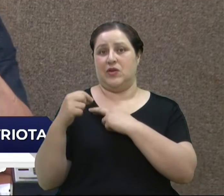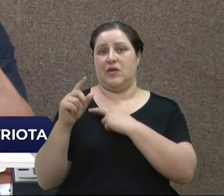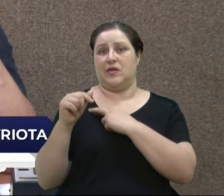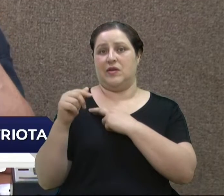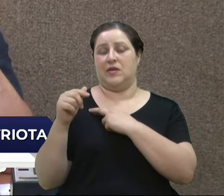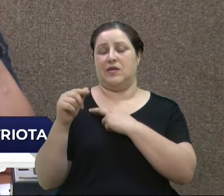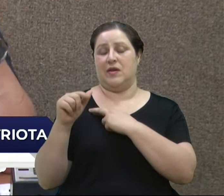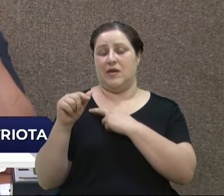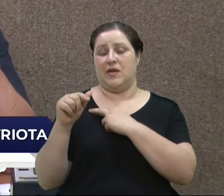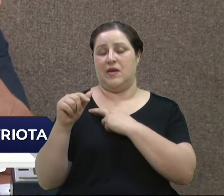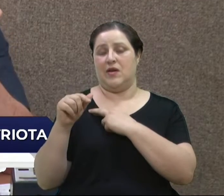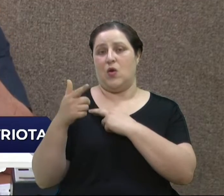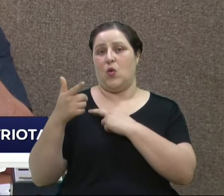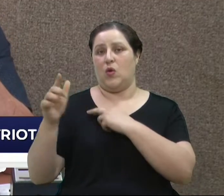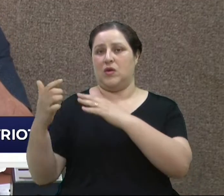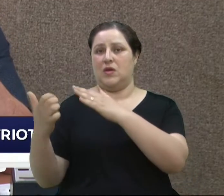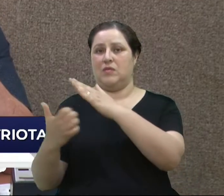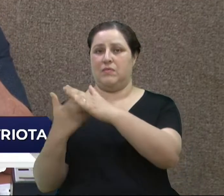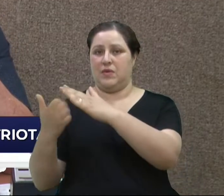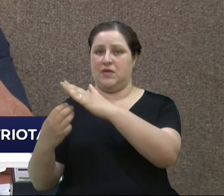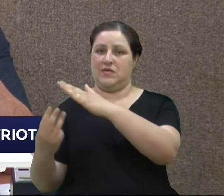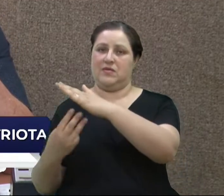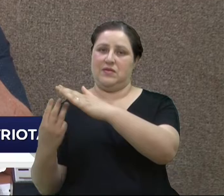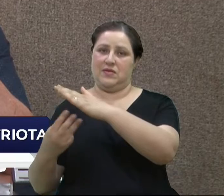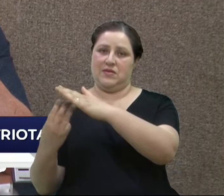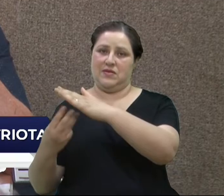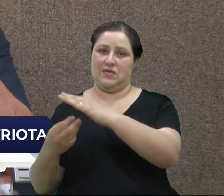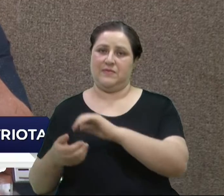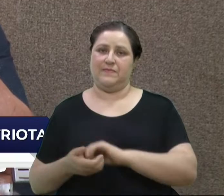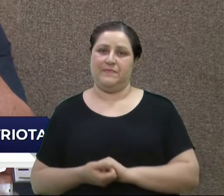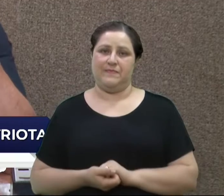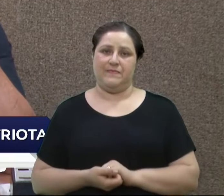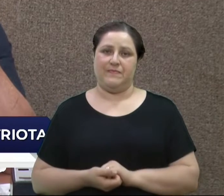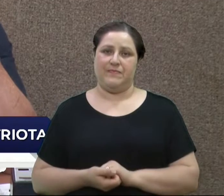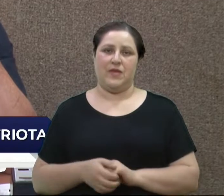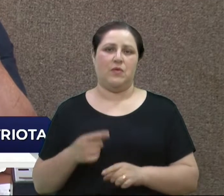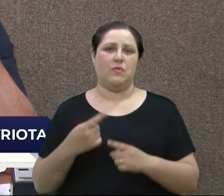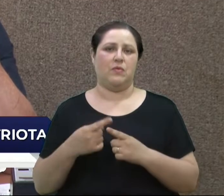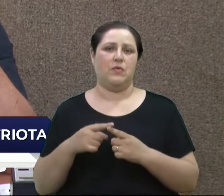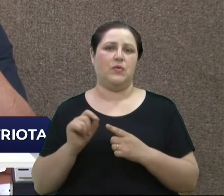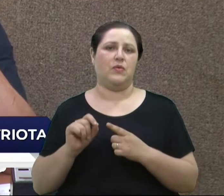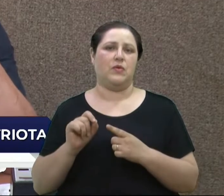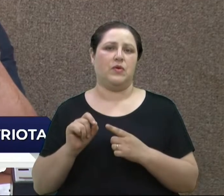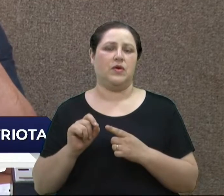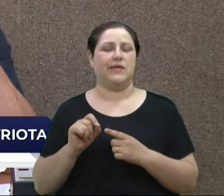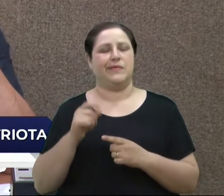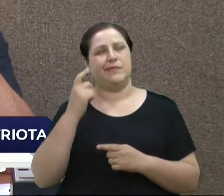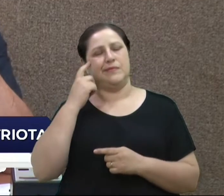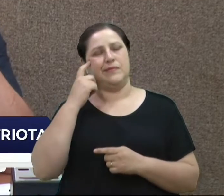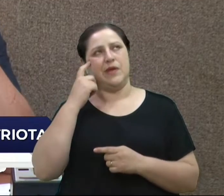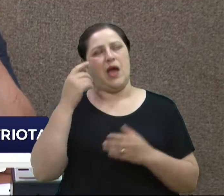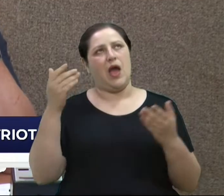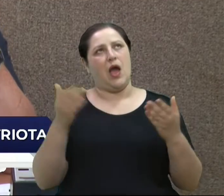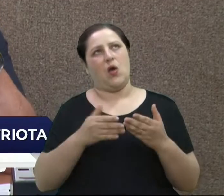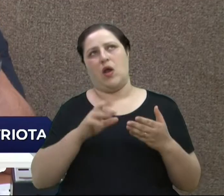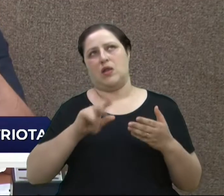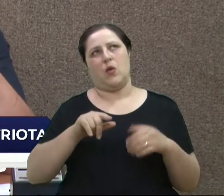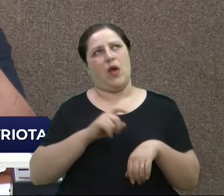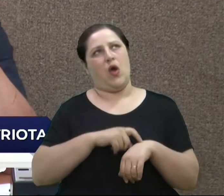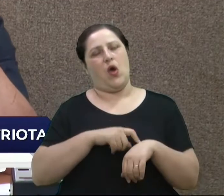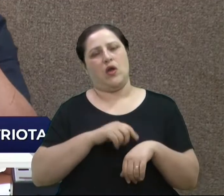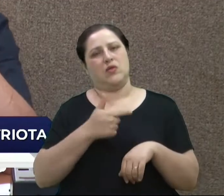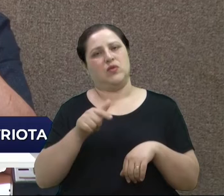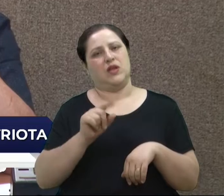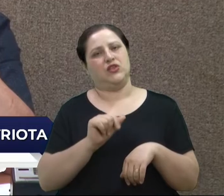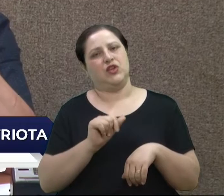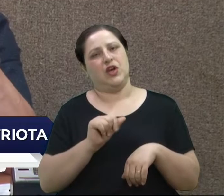Nós estamos nas mãos de terceiros. Por que não? Ah, mas agora não é hora, porque não tem dinheiro,